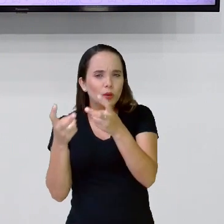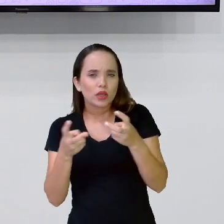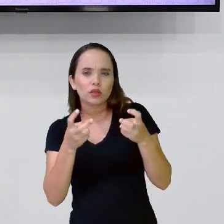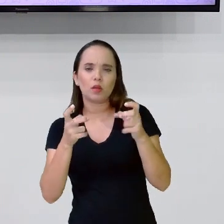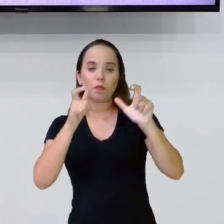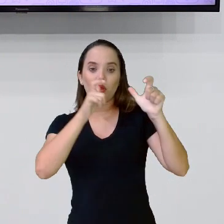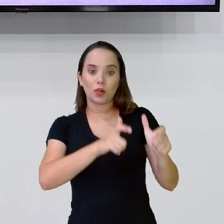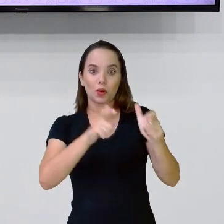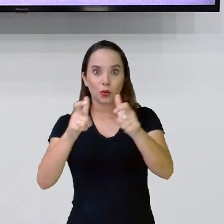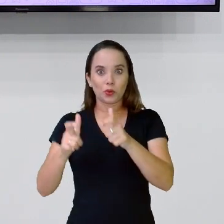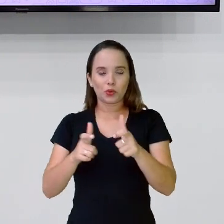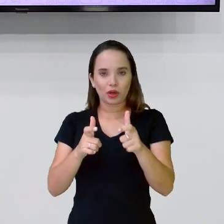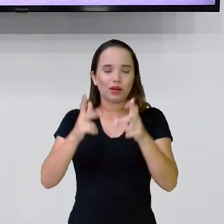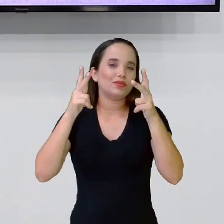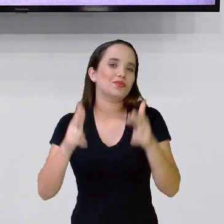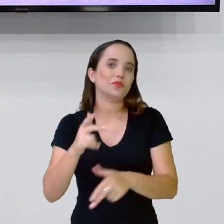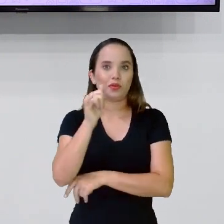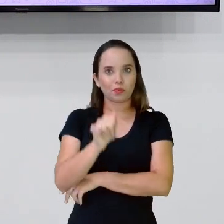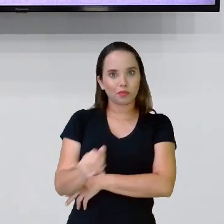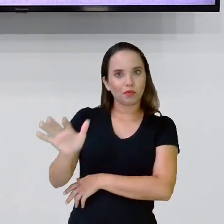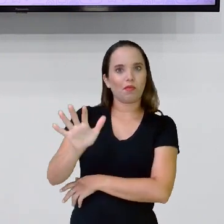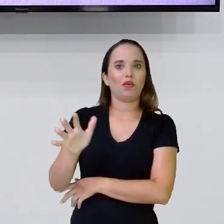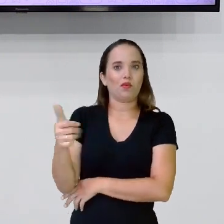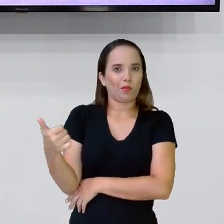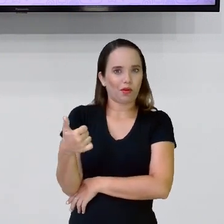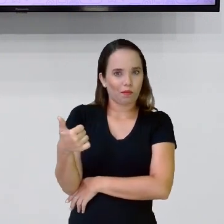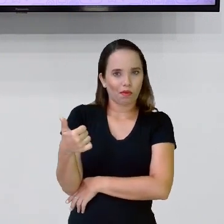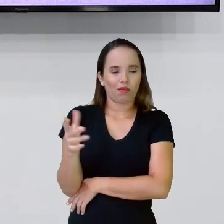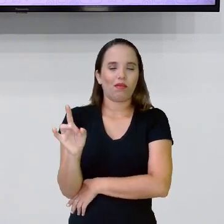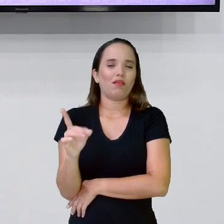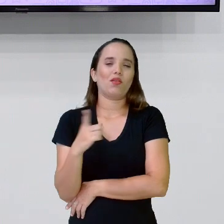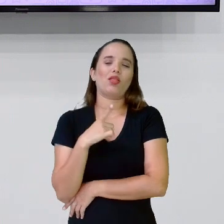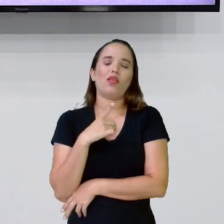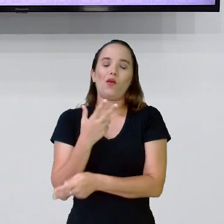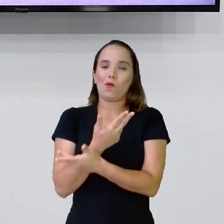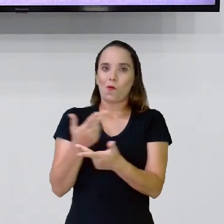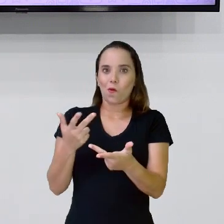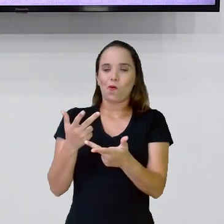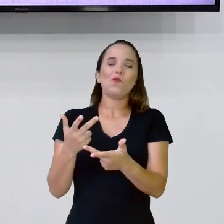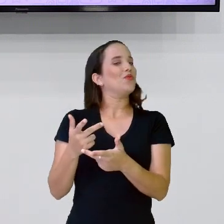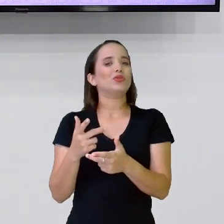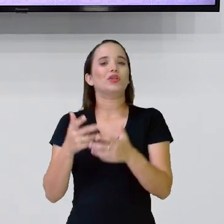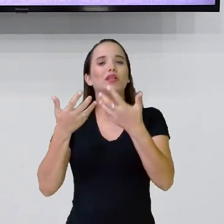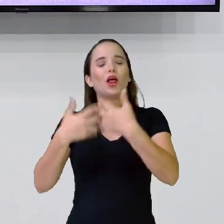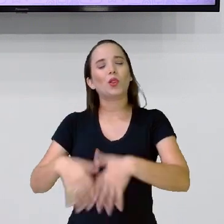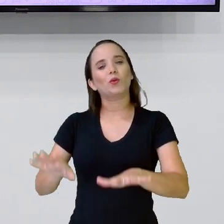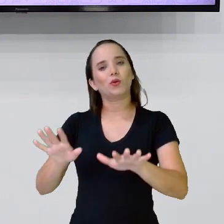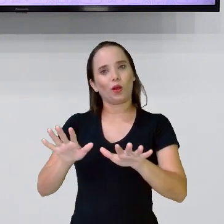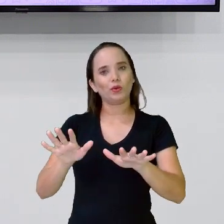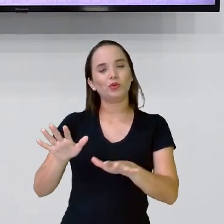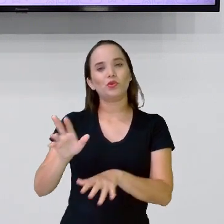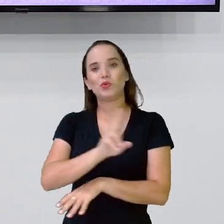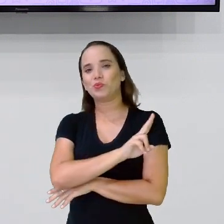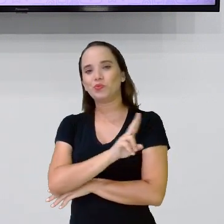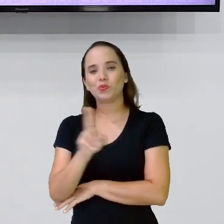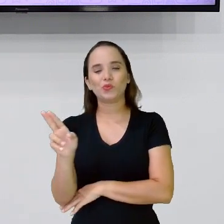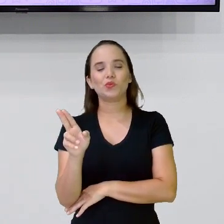que só tem elementos gerados e modificados pela natureza, a gente vai